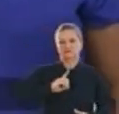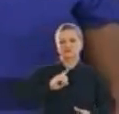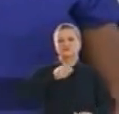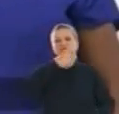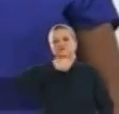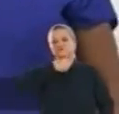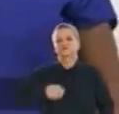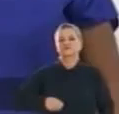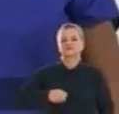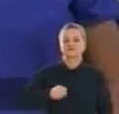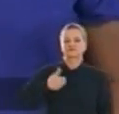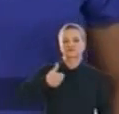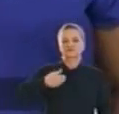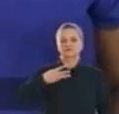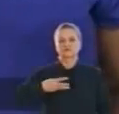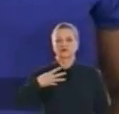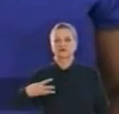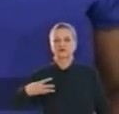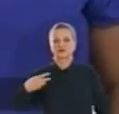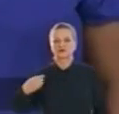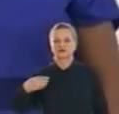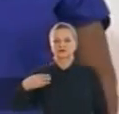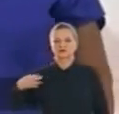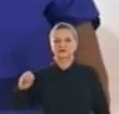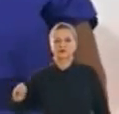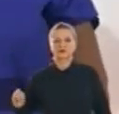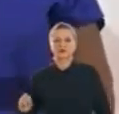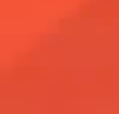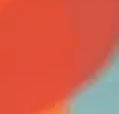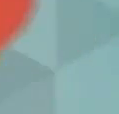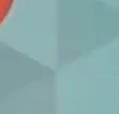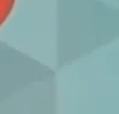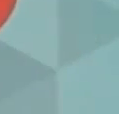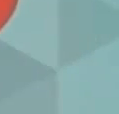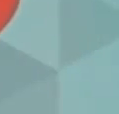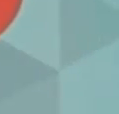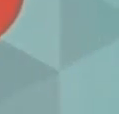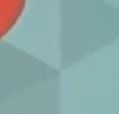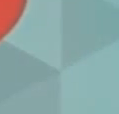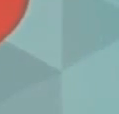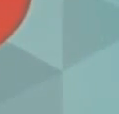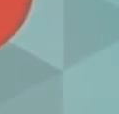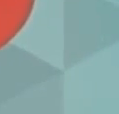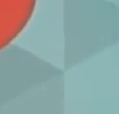necessidade especiais. Vote Silvana Carvalho, vote 1346.